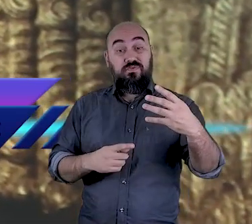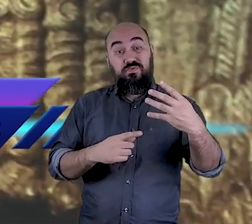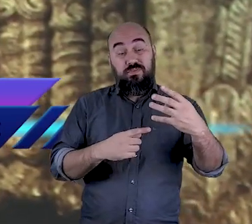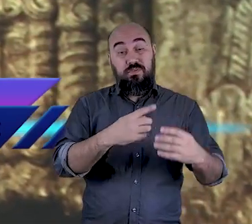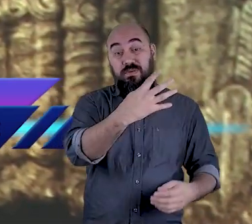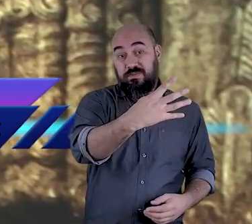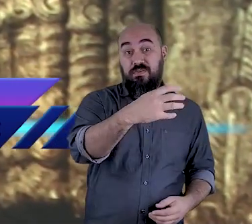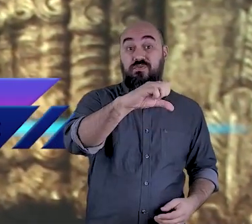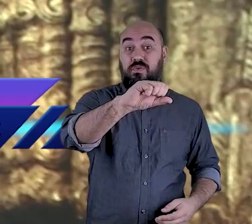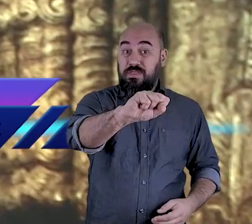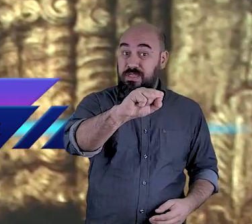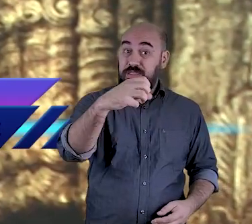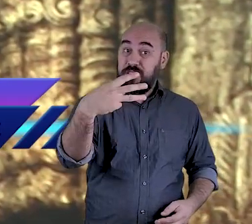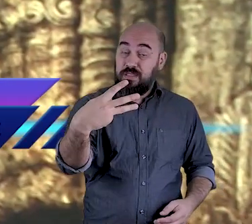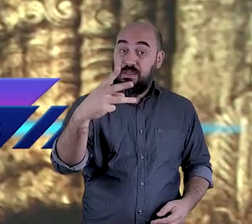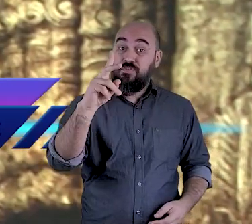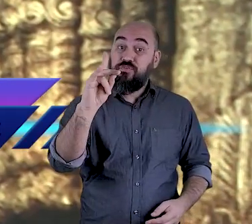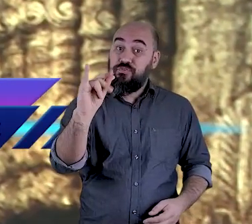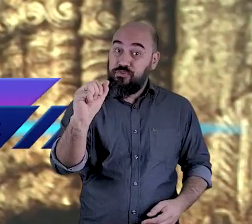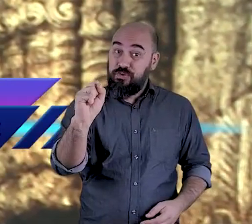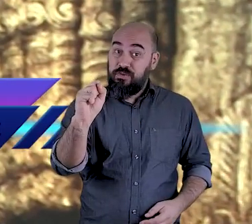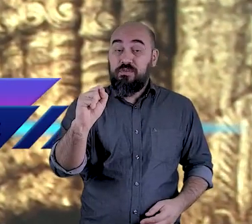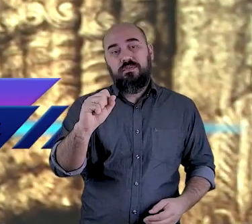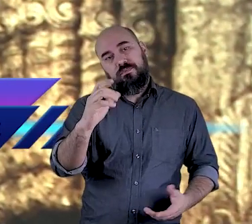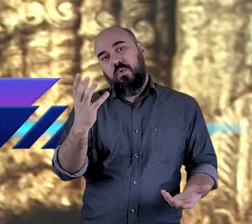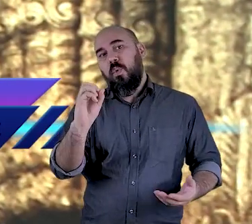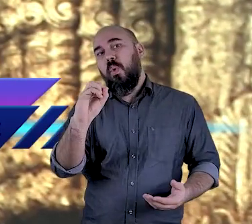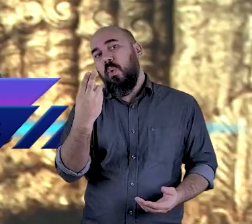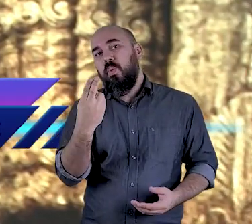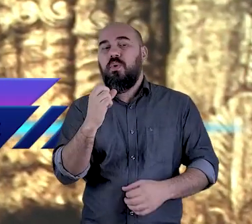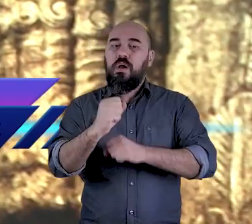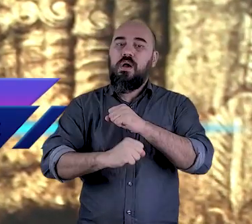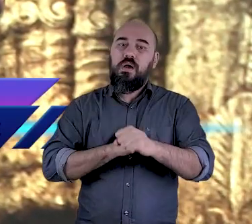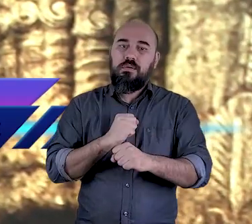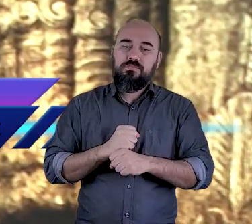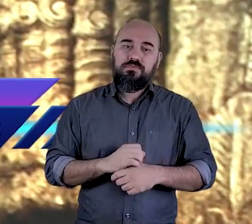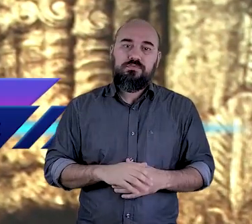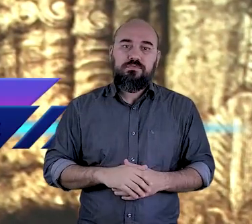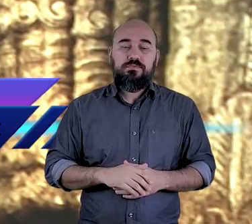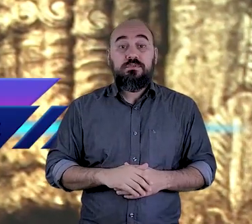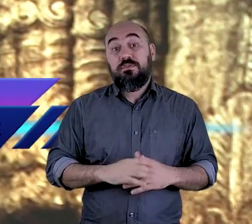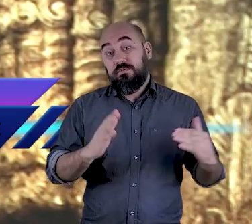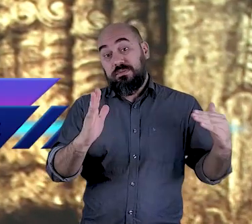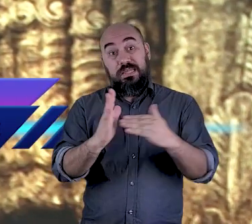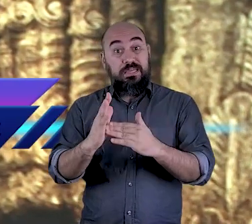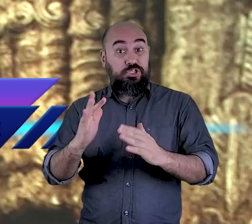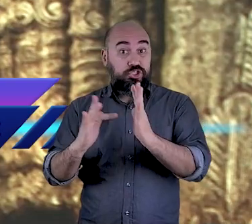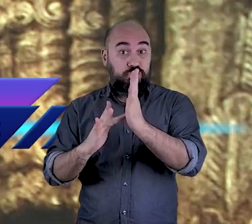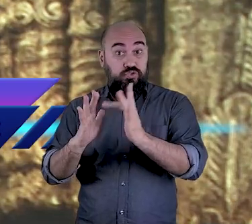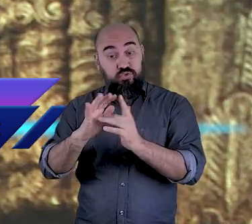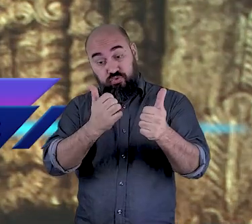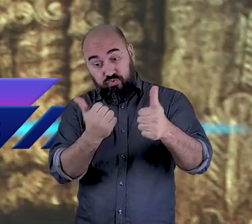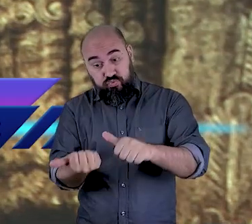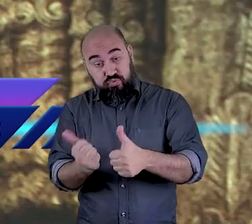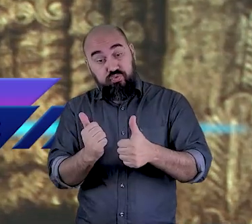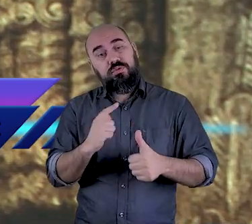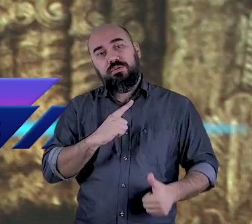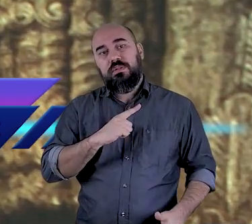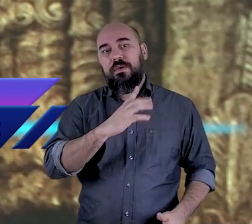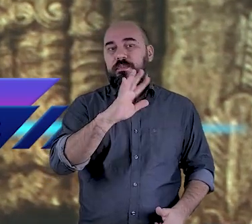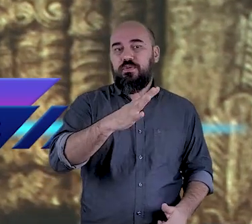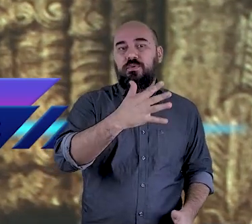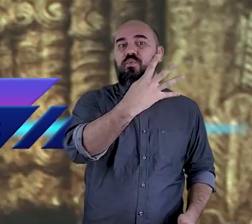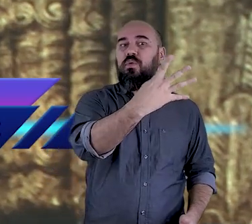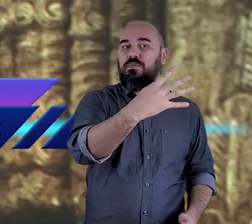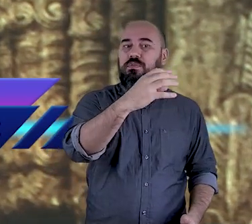ou anos desde o decreto para restaurar Jerusalém até o Messias Jesus Cristo haveria exatamente